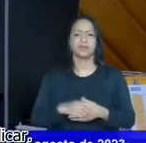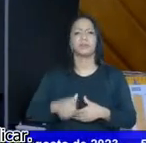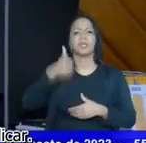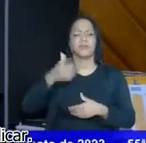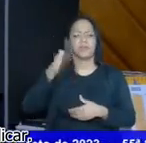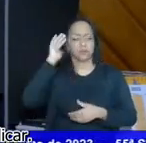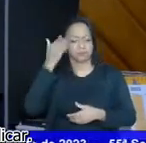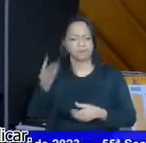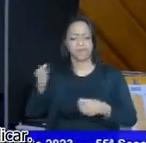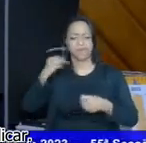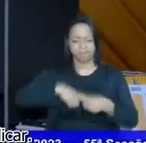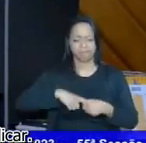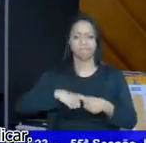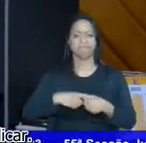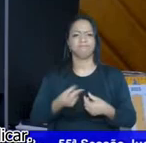provou, devolve.